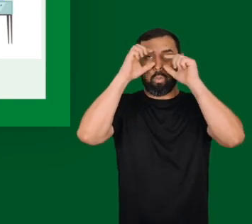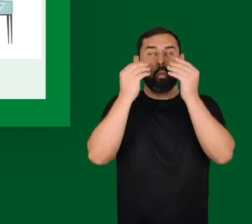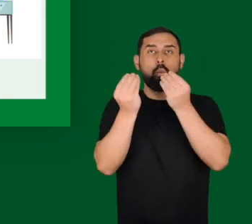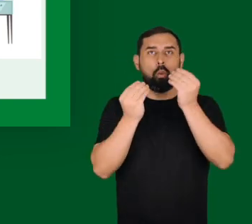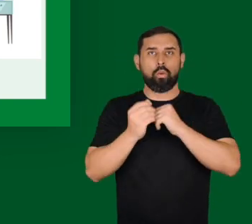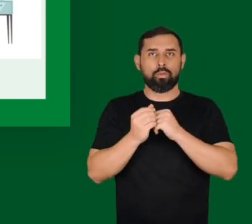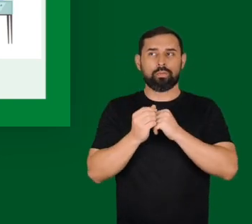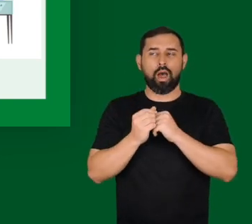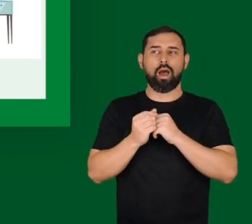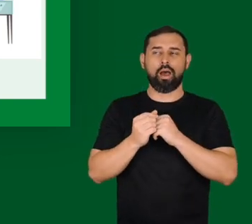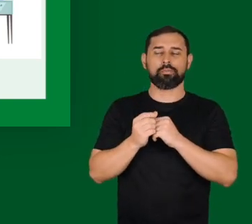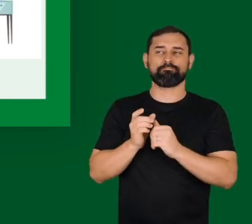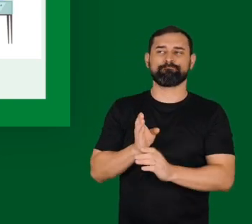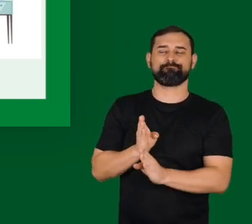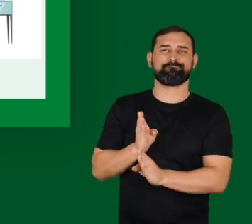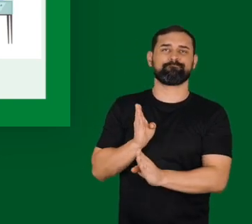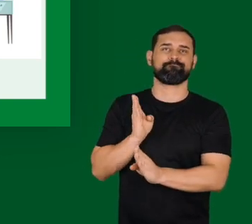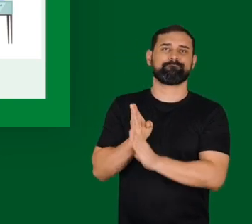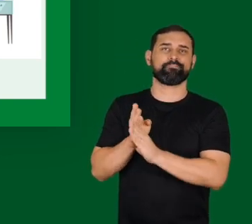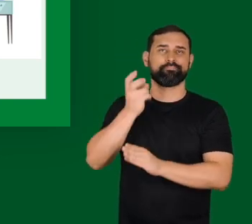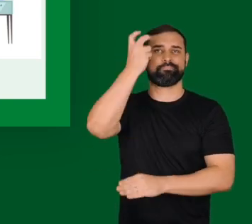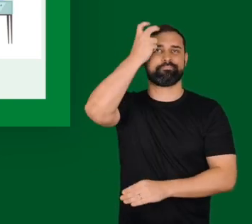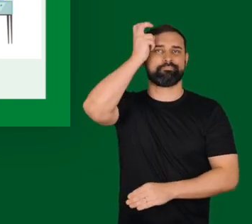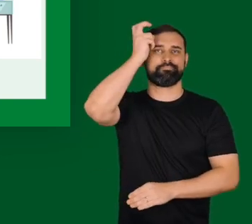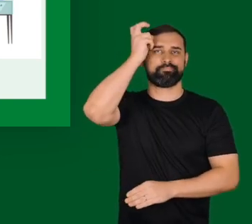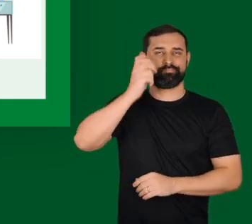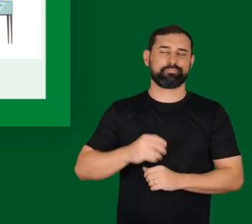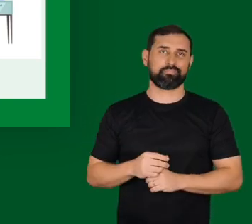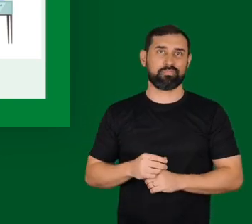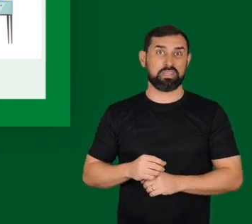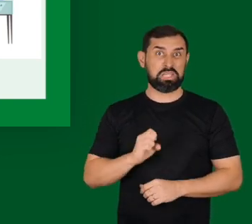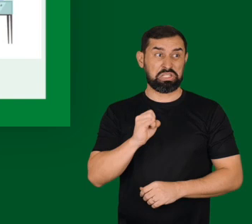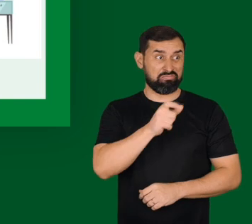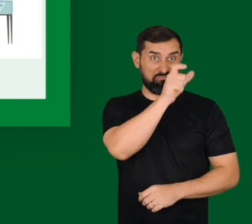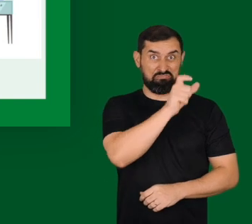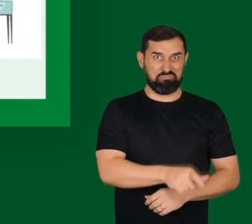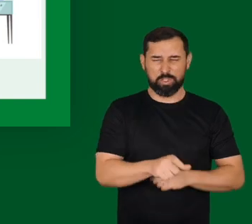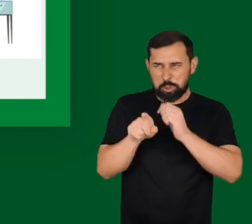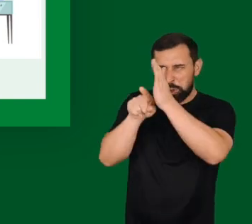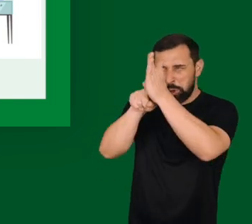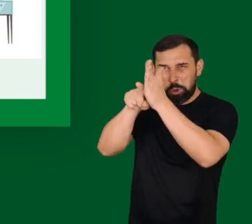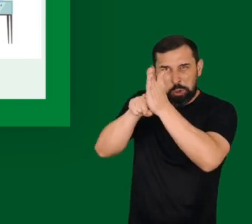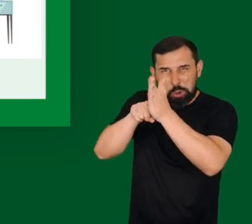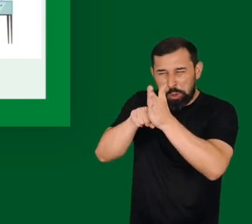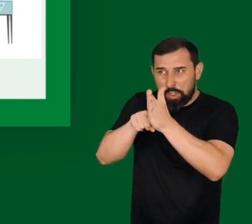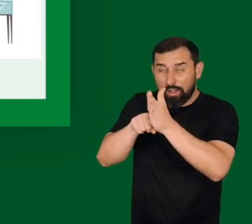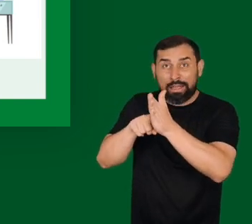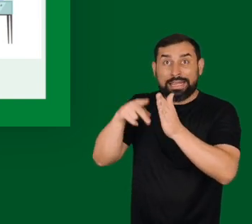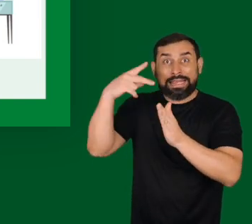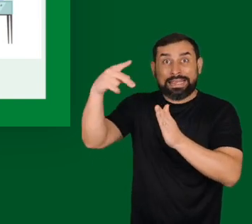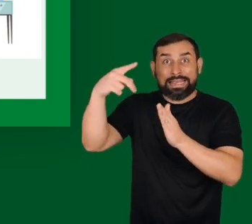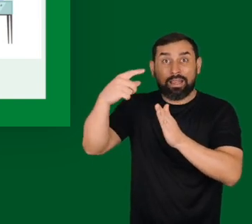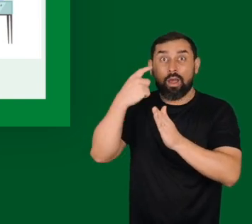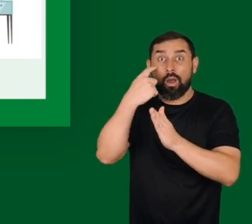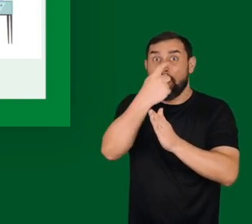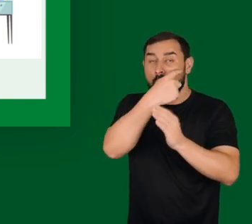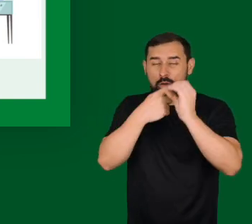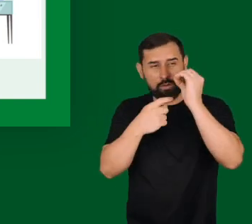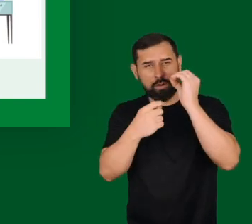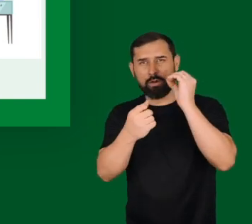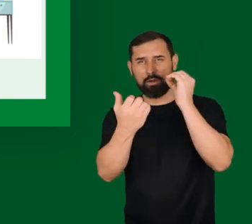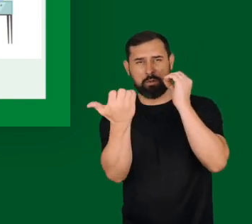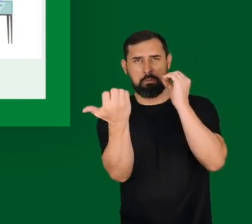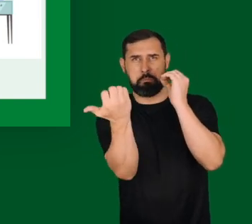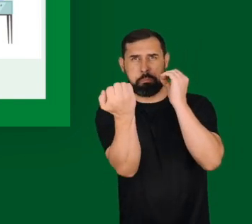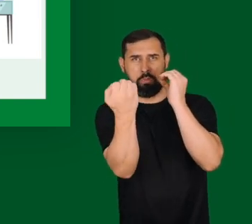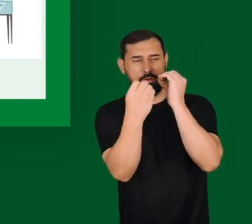mais dilatada que a outra, né? Então, esses são sinais de hipertensão. Se você for um emergencista top, que consiga ver o fundo